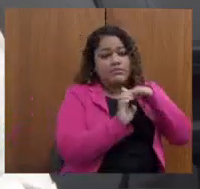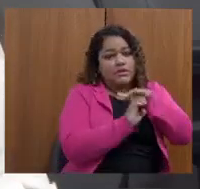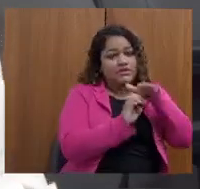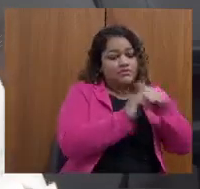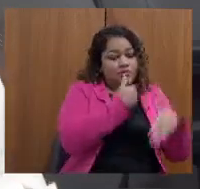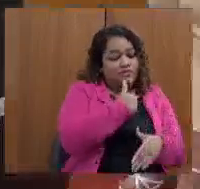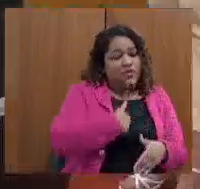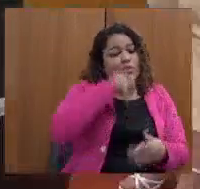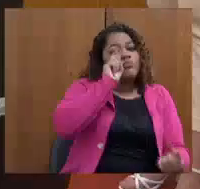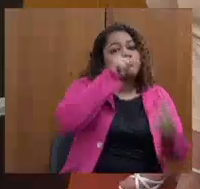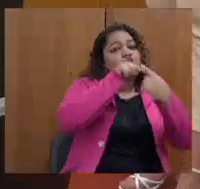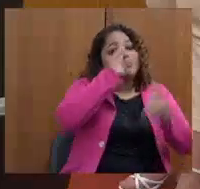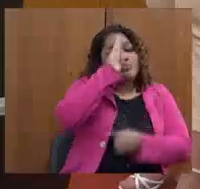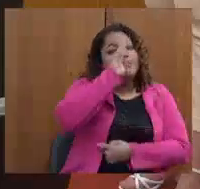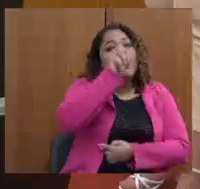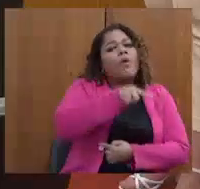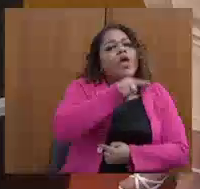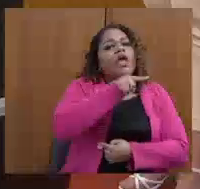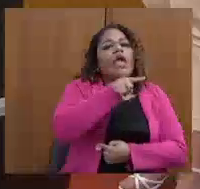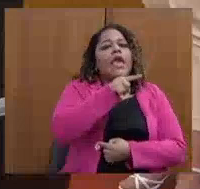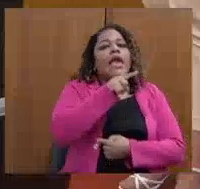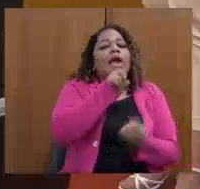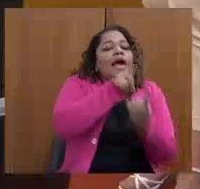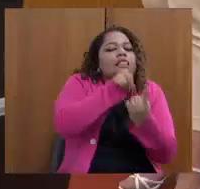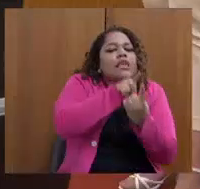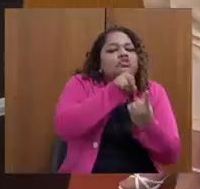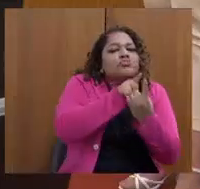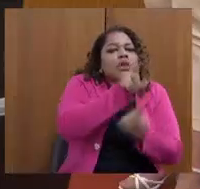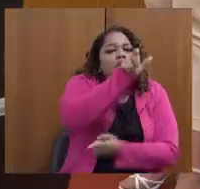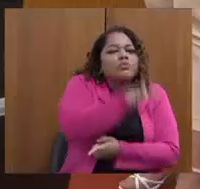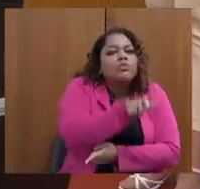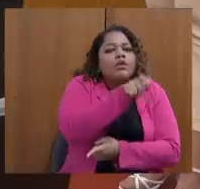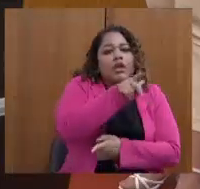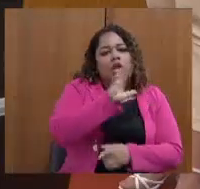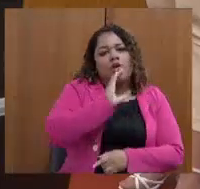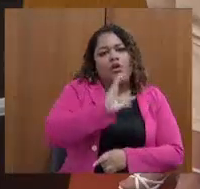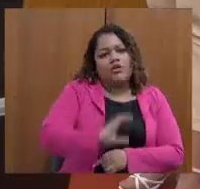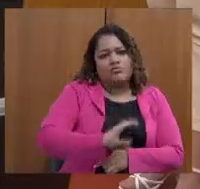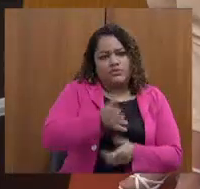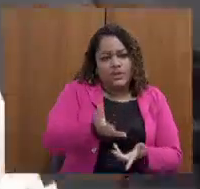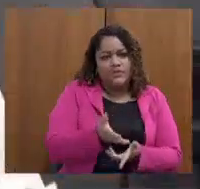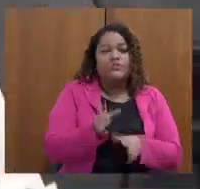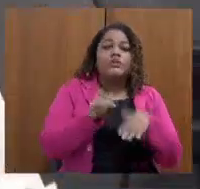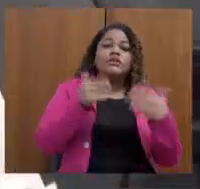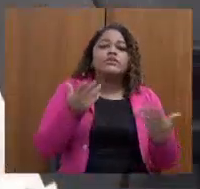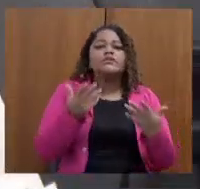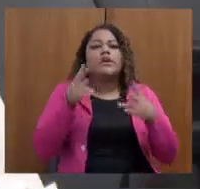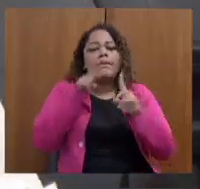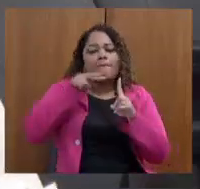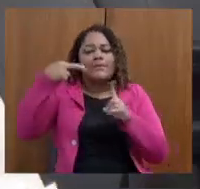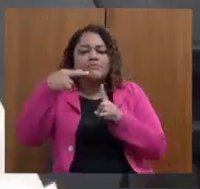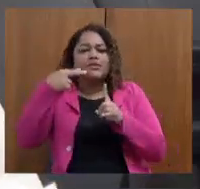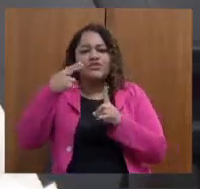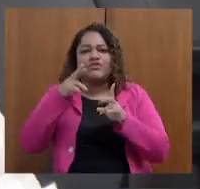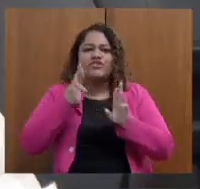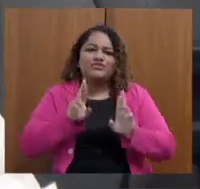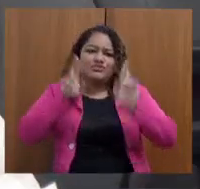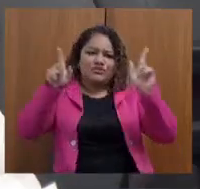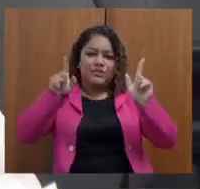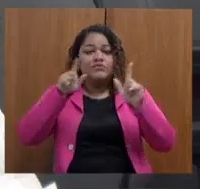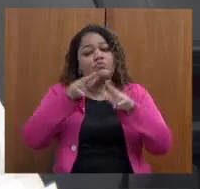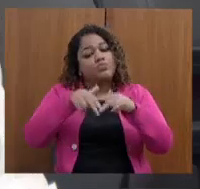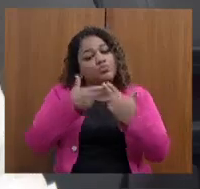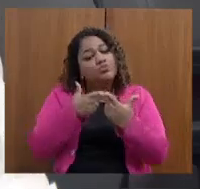é a prestação de serviço para quem tá na ponta Então são perspectivas e olhares muito diferentes e é por isso que nós mais à esquerda entendemos que alguns